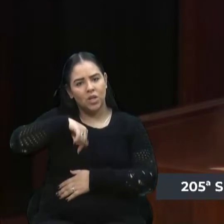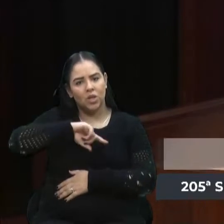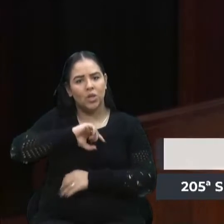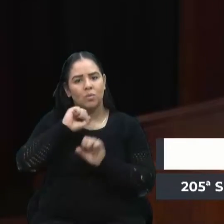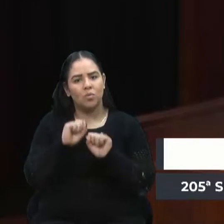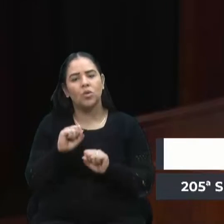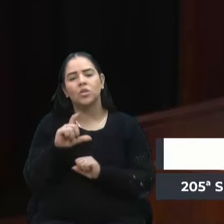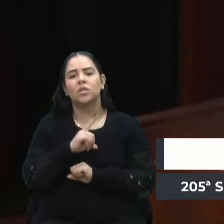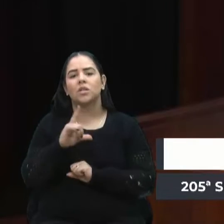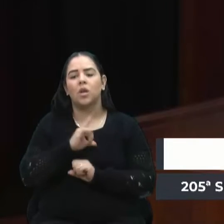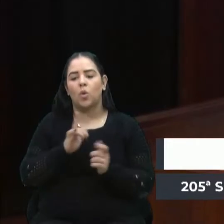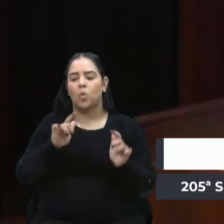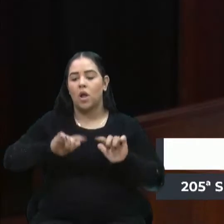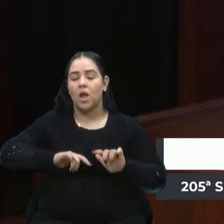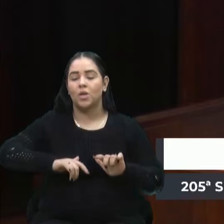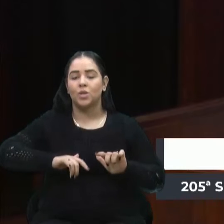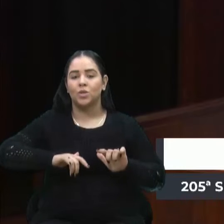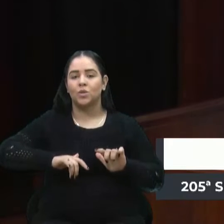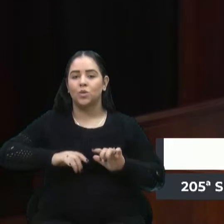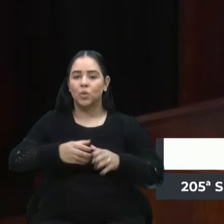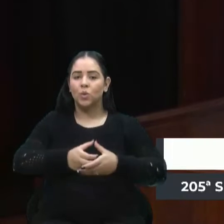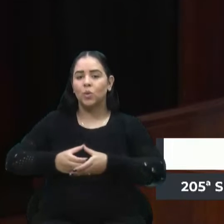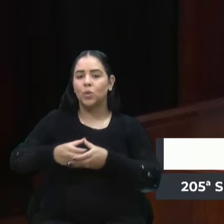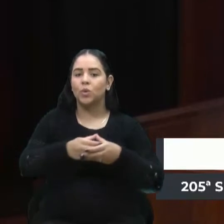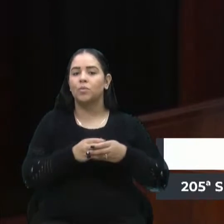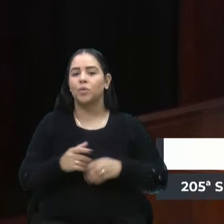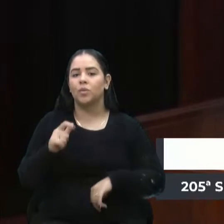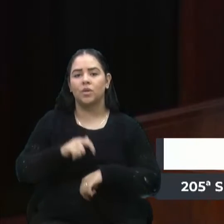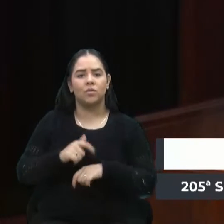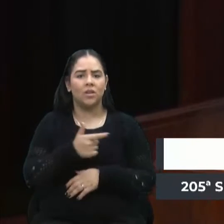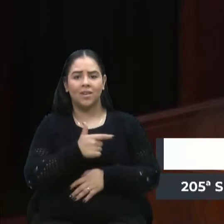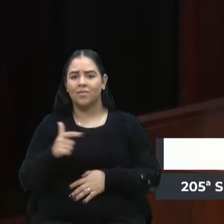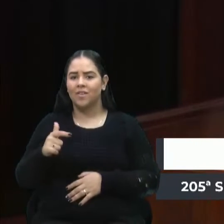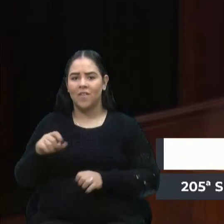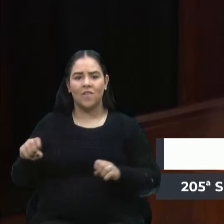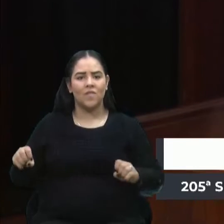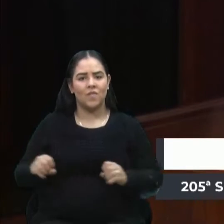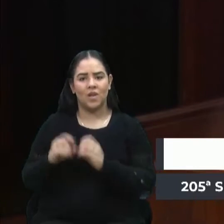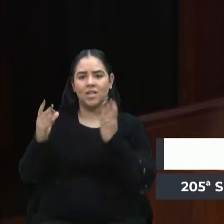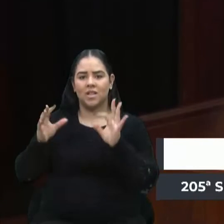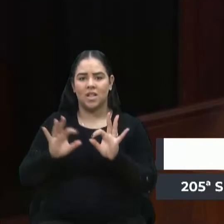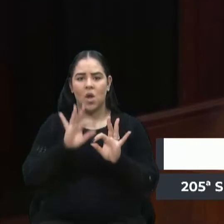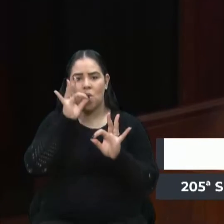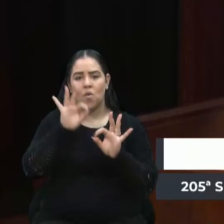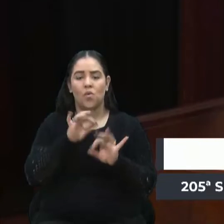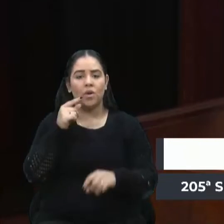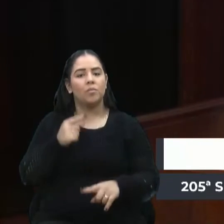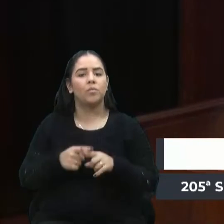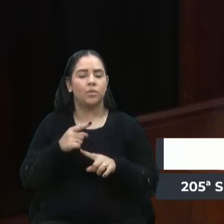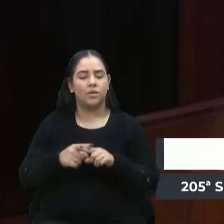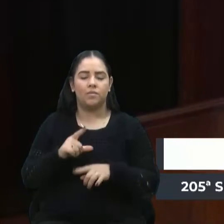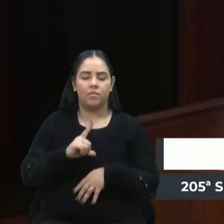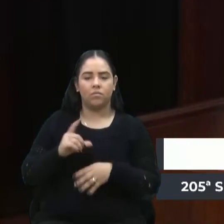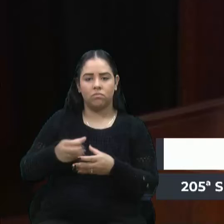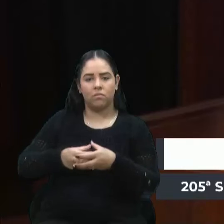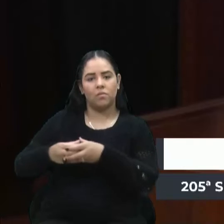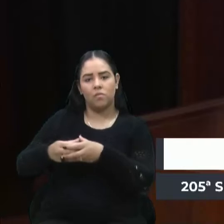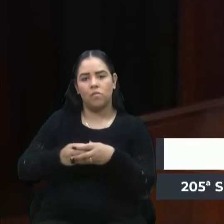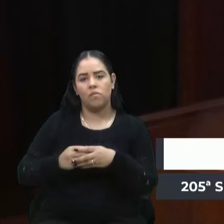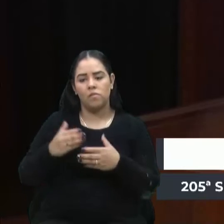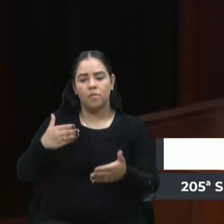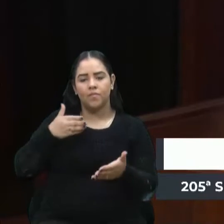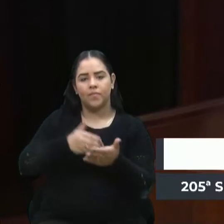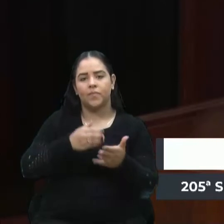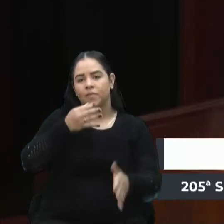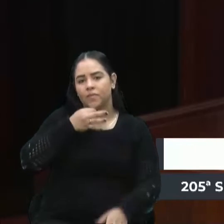um espaço turístico em época que não temos Festa da Uva, porque geralmente, né, quando o turista vem a Caxias do Sul,